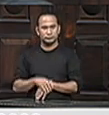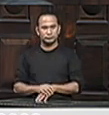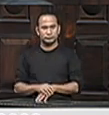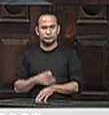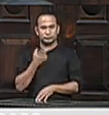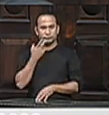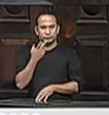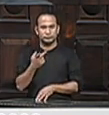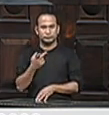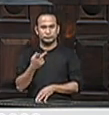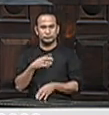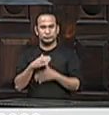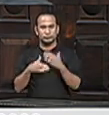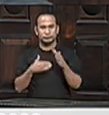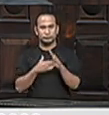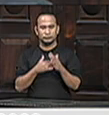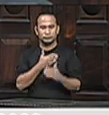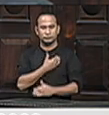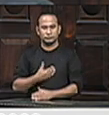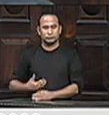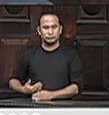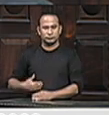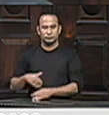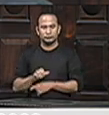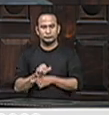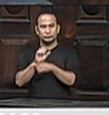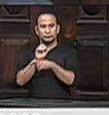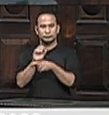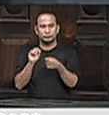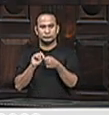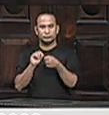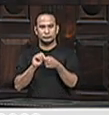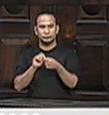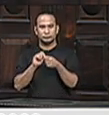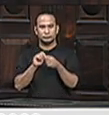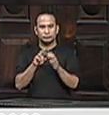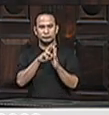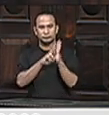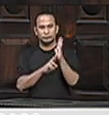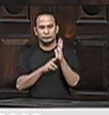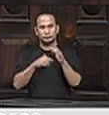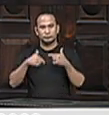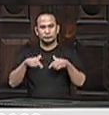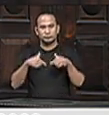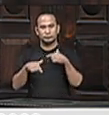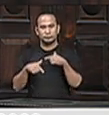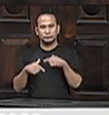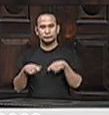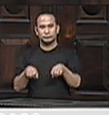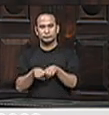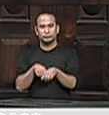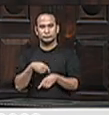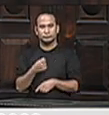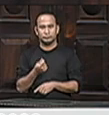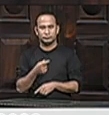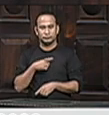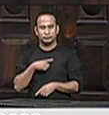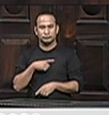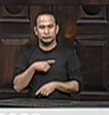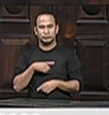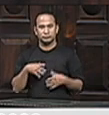formular, junto ao governo do Estado, programas de geração de trabalho e renda, programas na área de